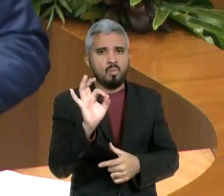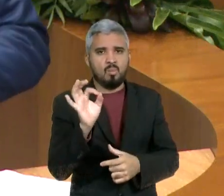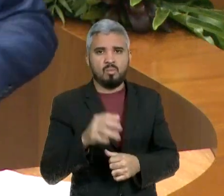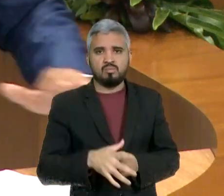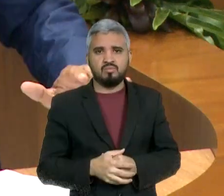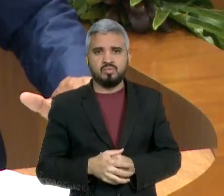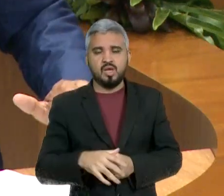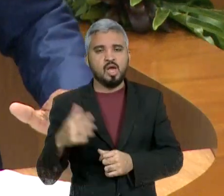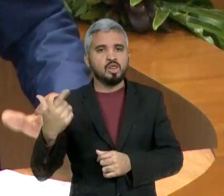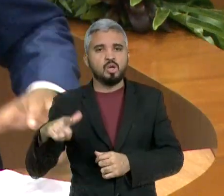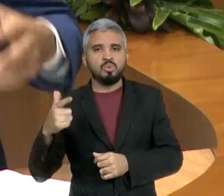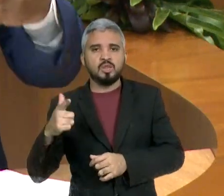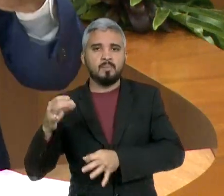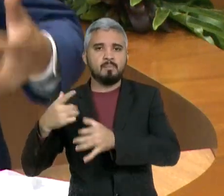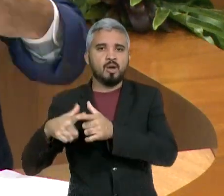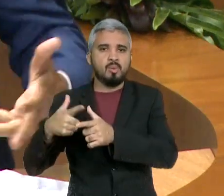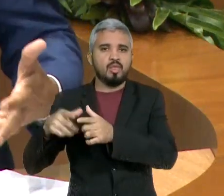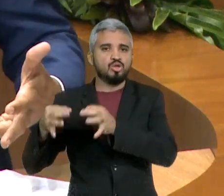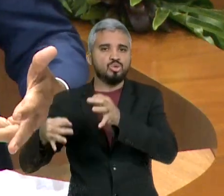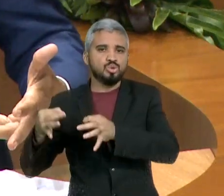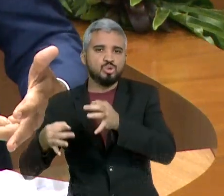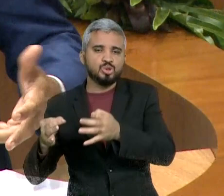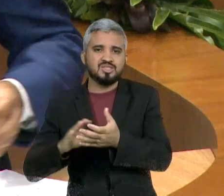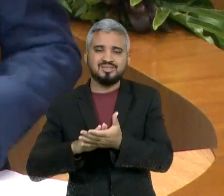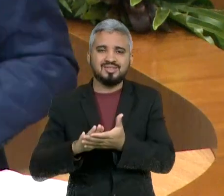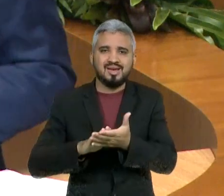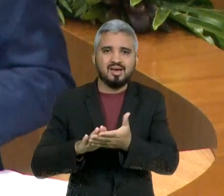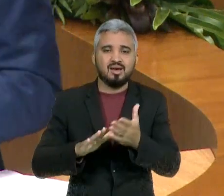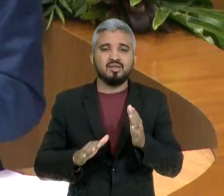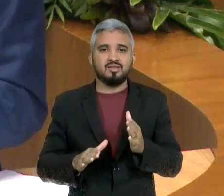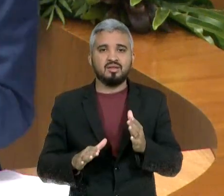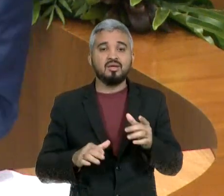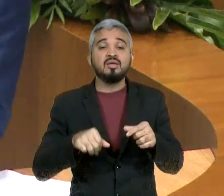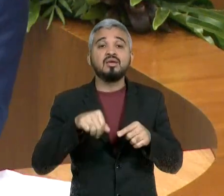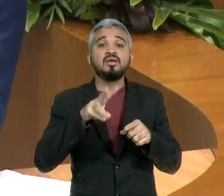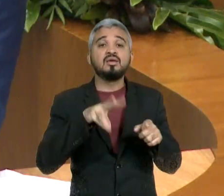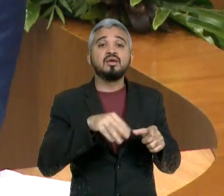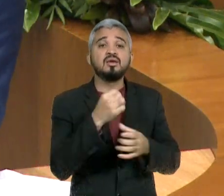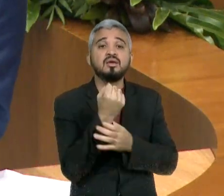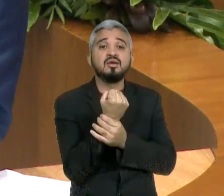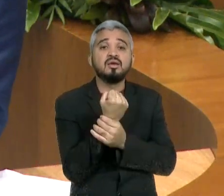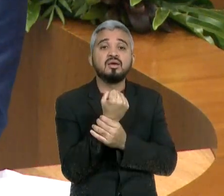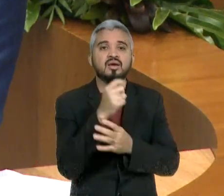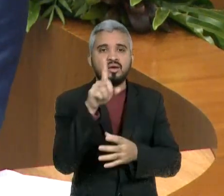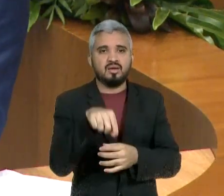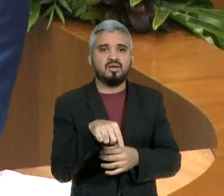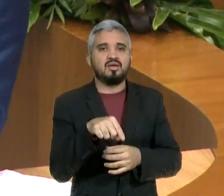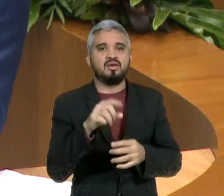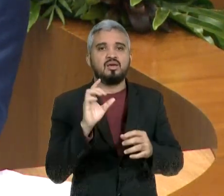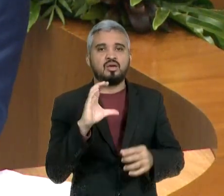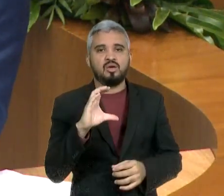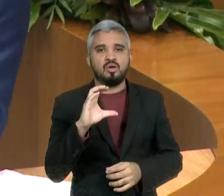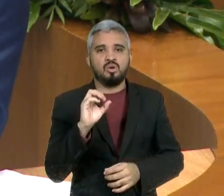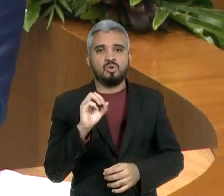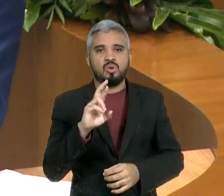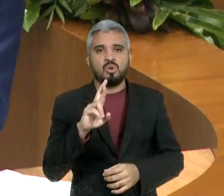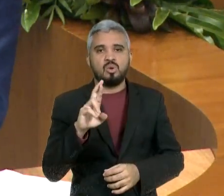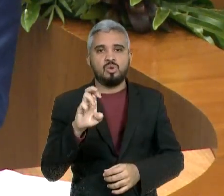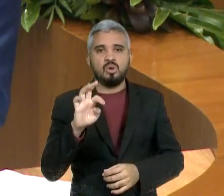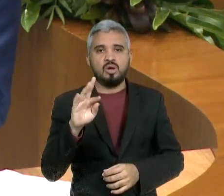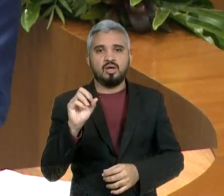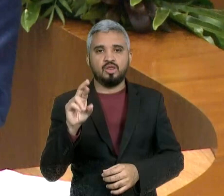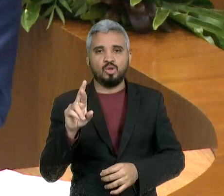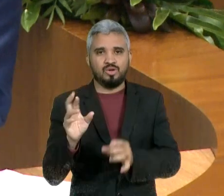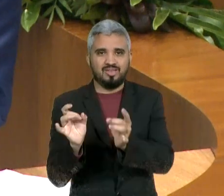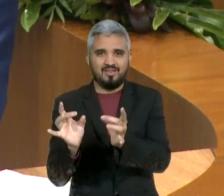justiça, não tem nenhum problema. E quem garante isso? É o corretor de imóveis, devidamente credenciado pelo